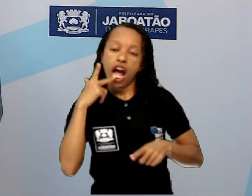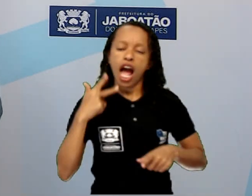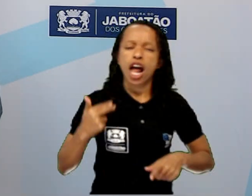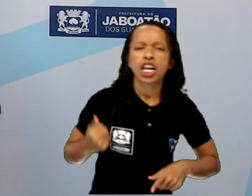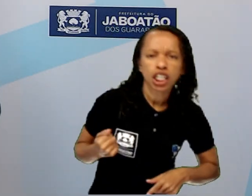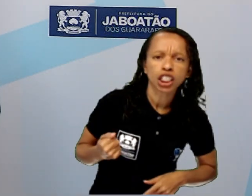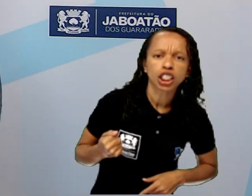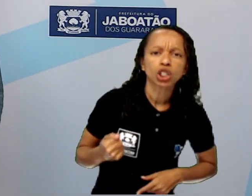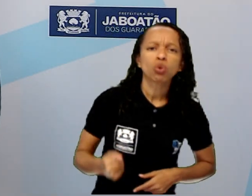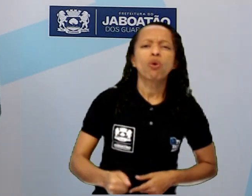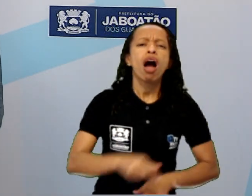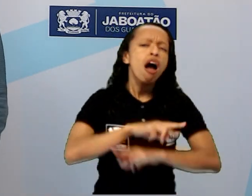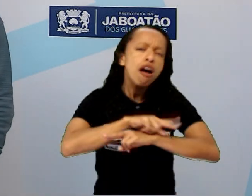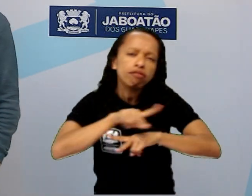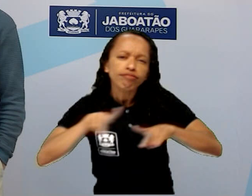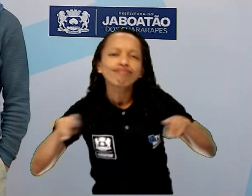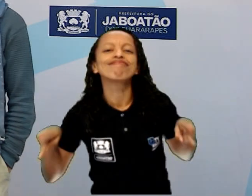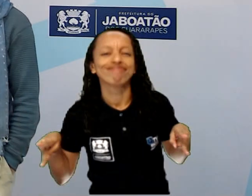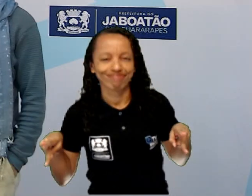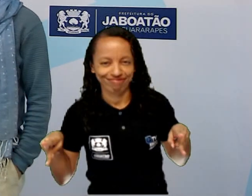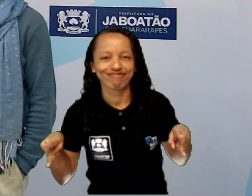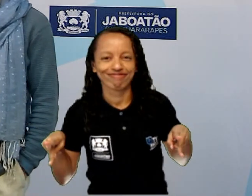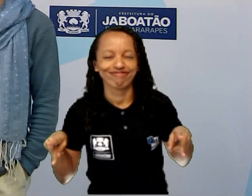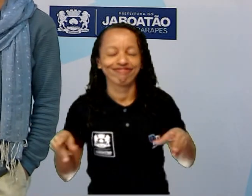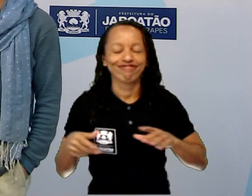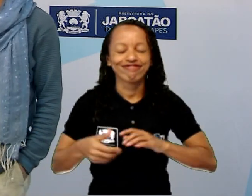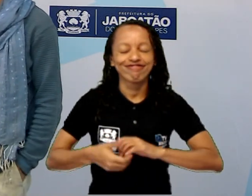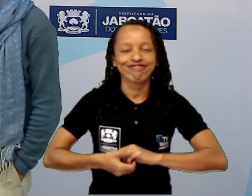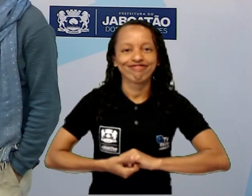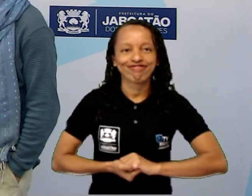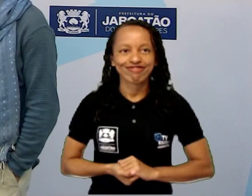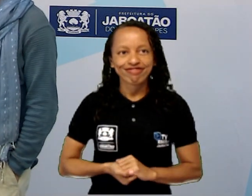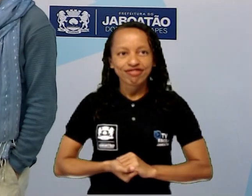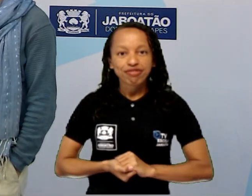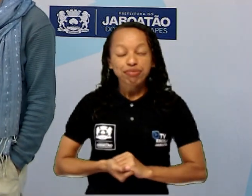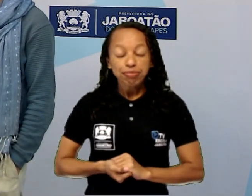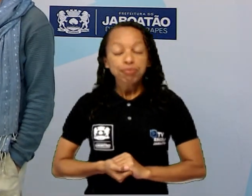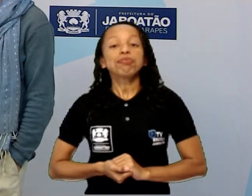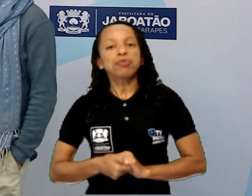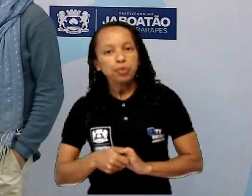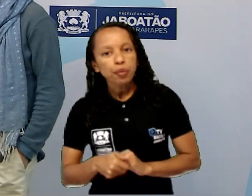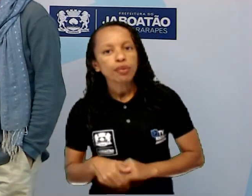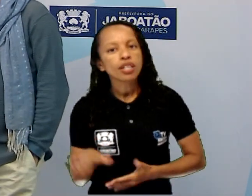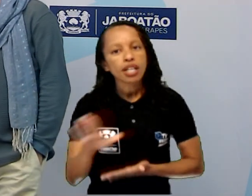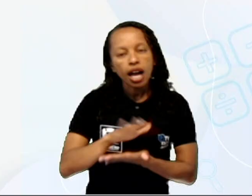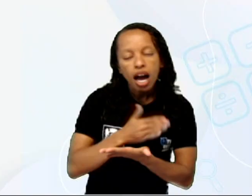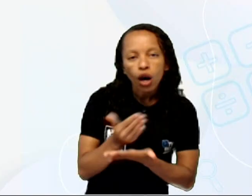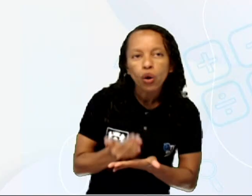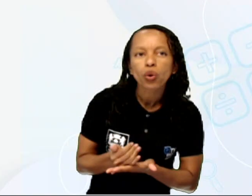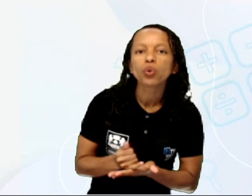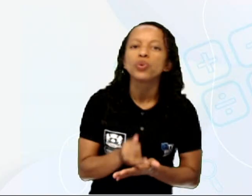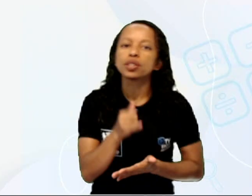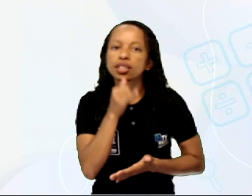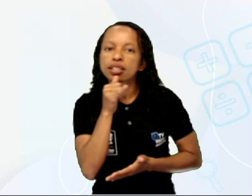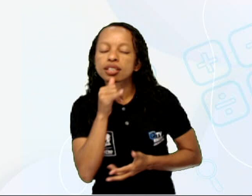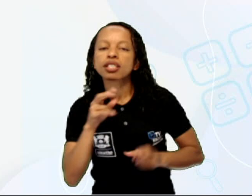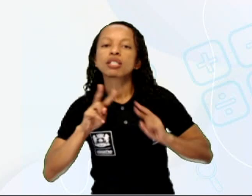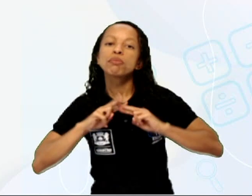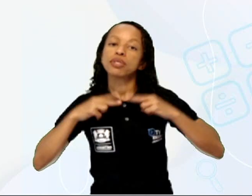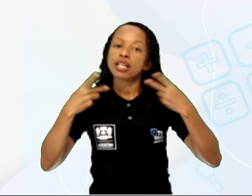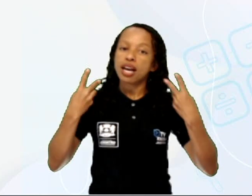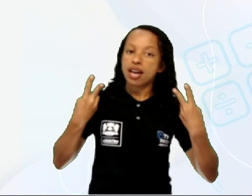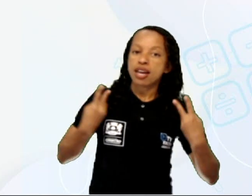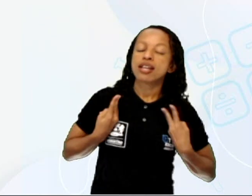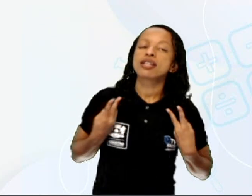alterações de lugar para lugar, variações. Okay? Então a gente tem alguns exemplos aqui da herança cultural brasileira advinda dessas